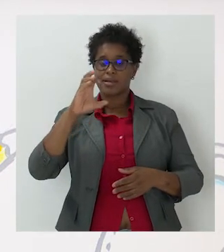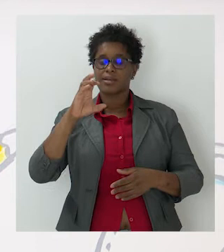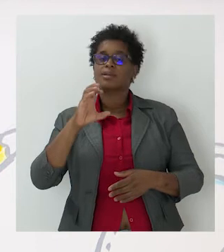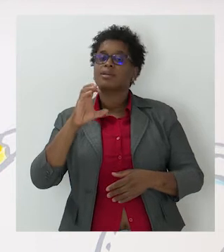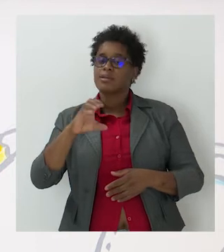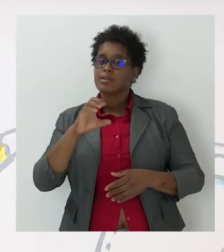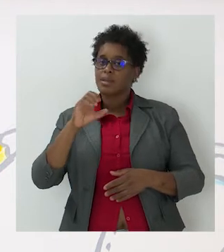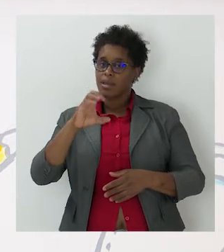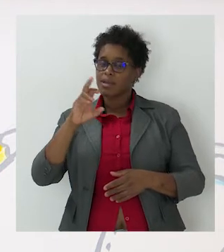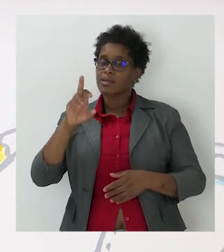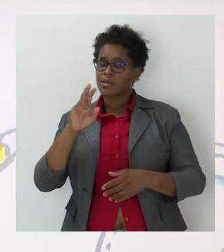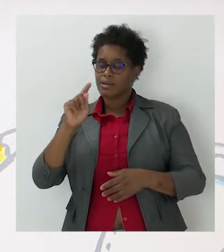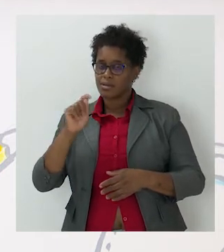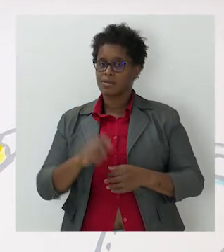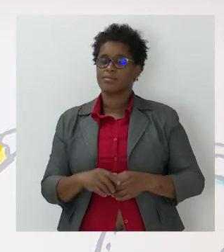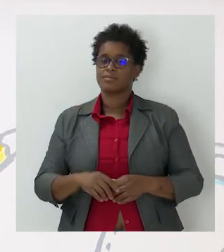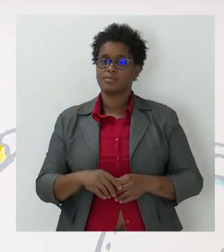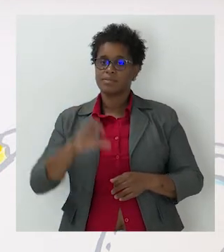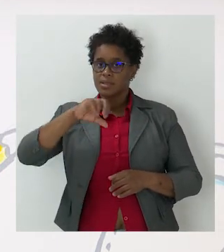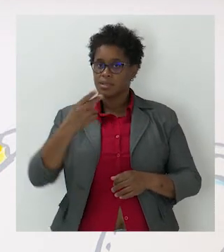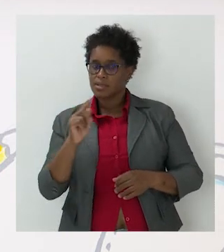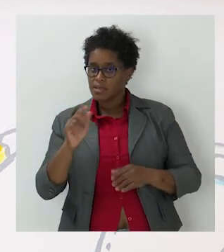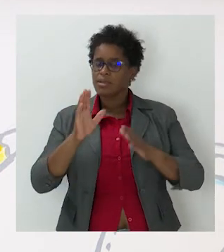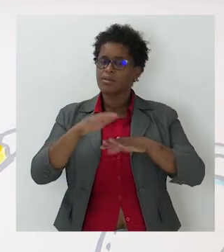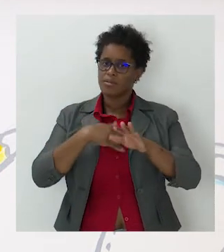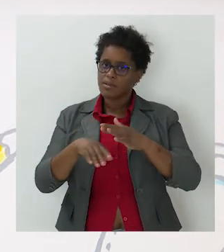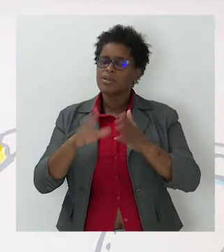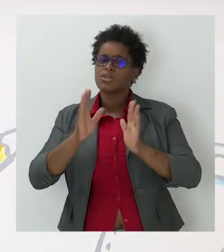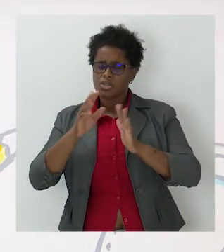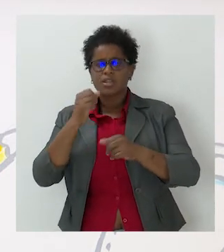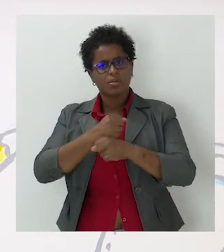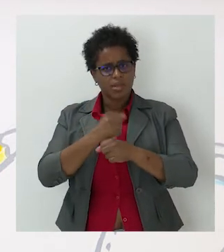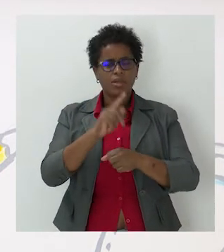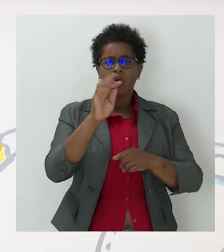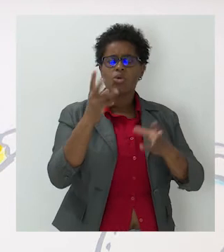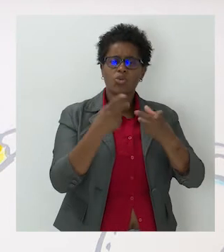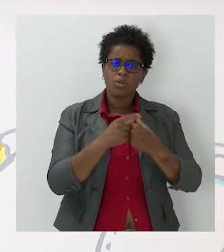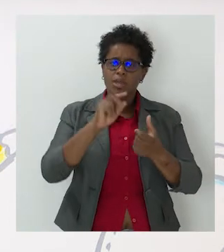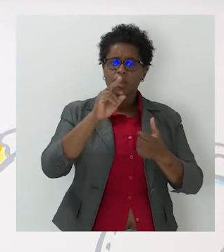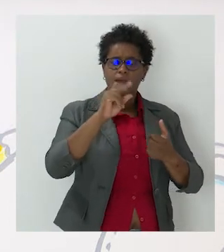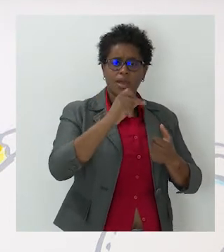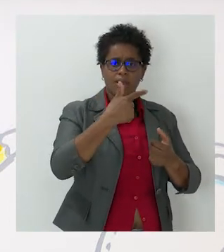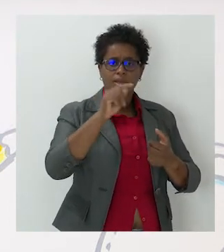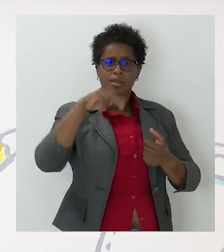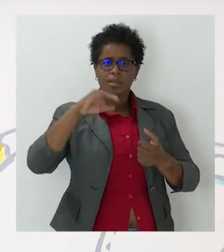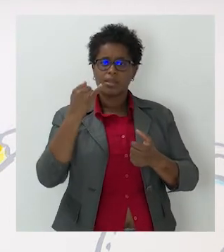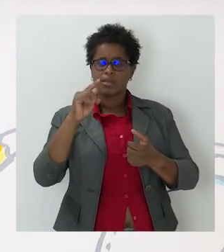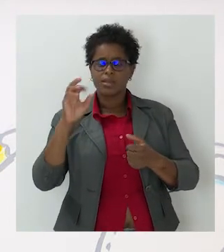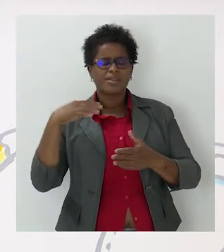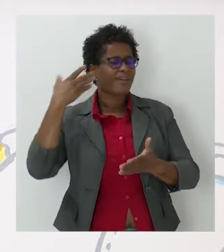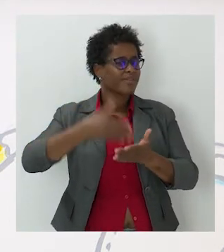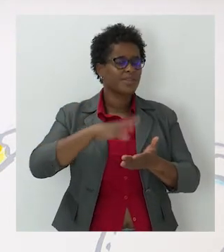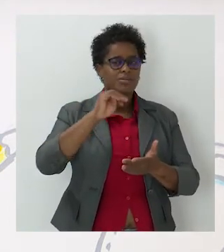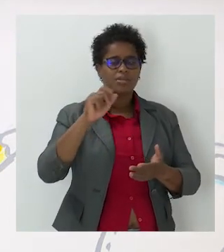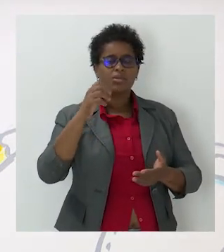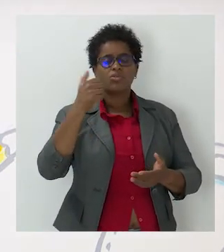moeda. Portanto, já vimos a economia ateniense até o século V a.C.